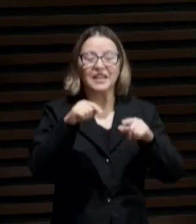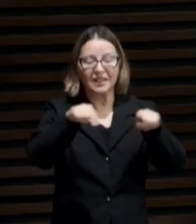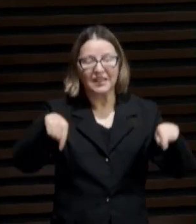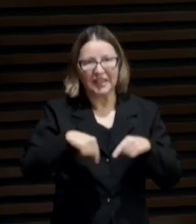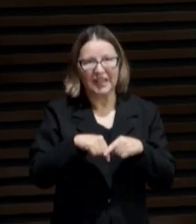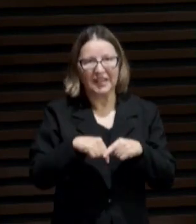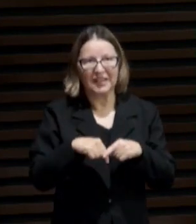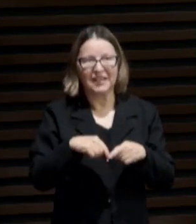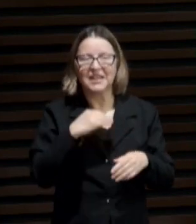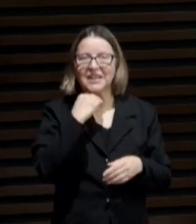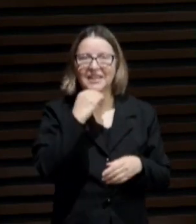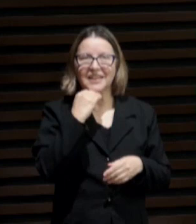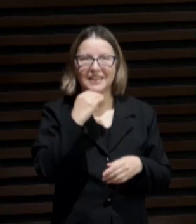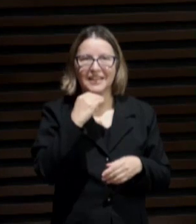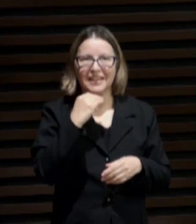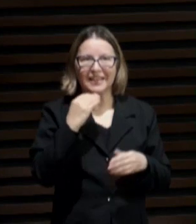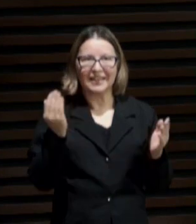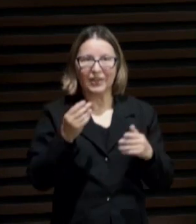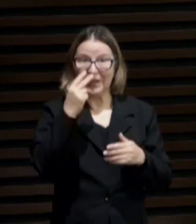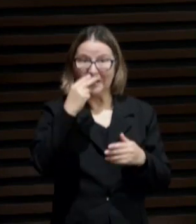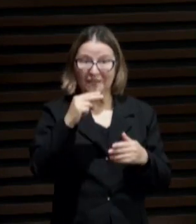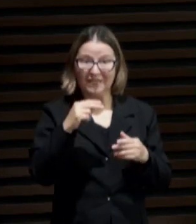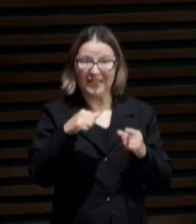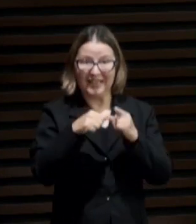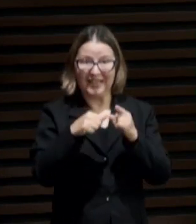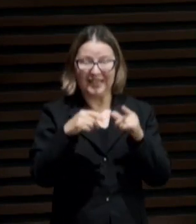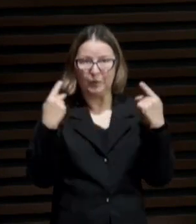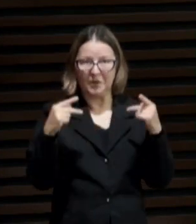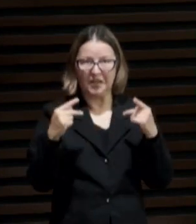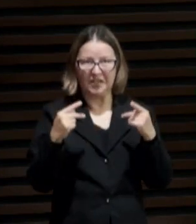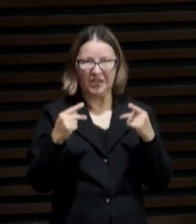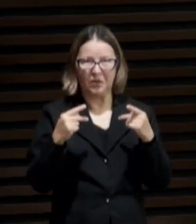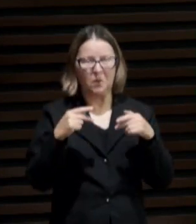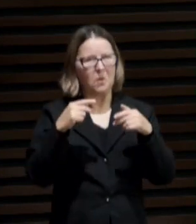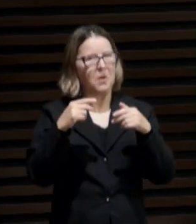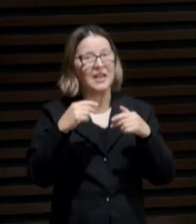que nos acompanha pela internet pode dizer, eu estou livre desse pecado.